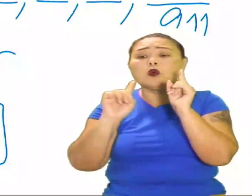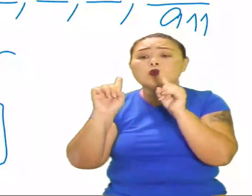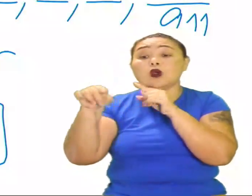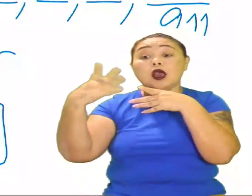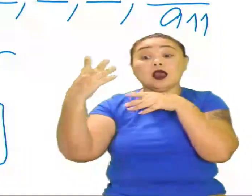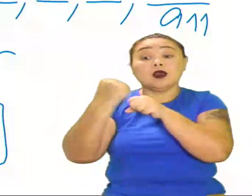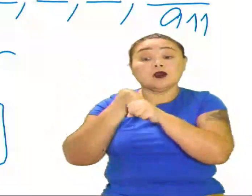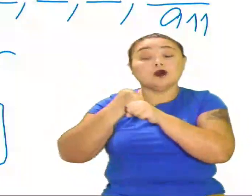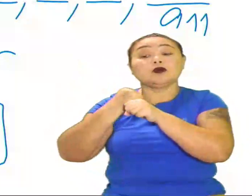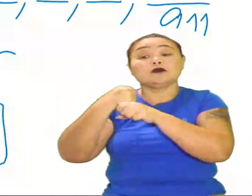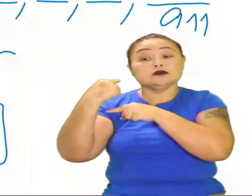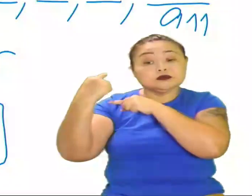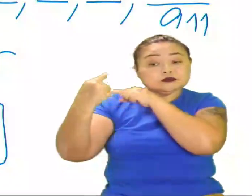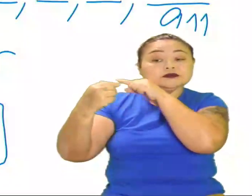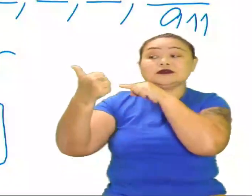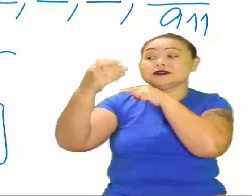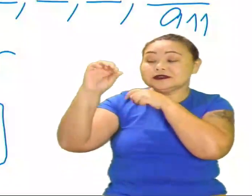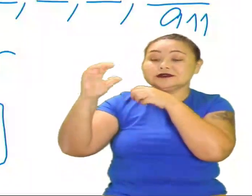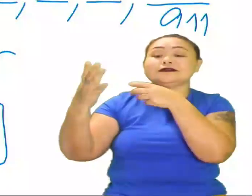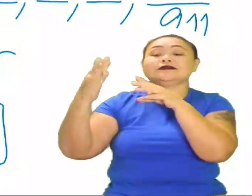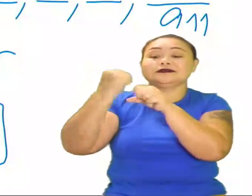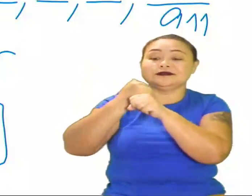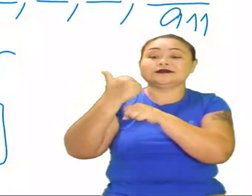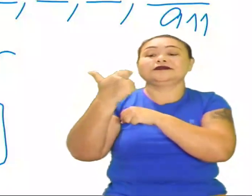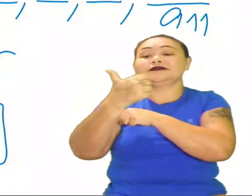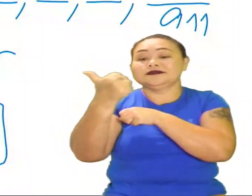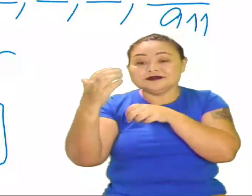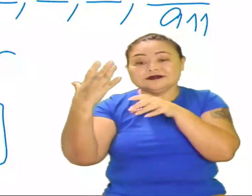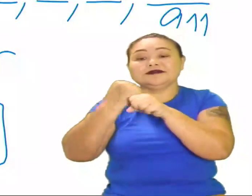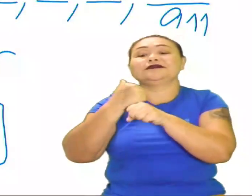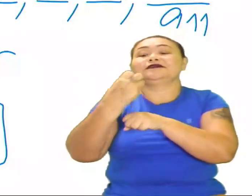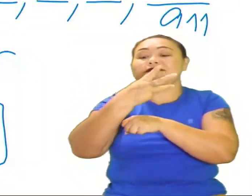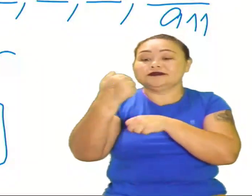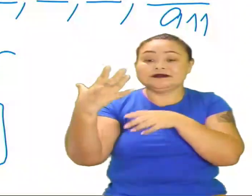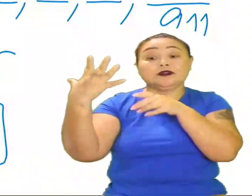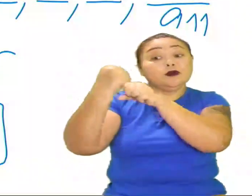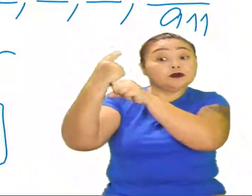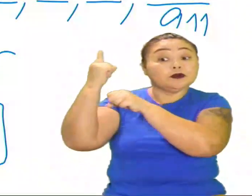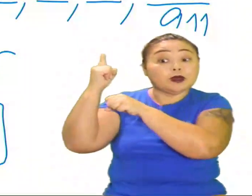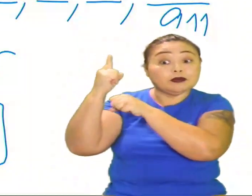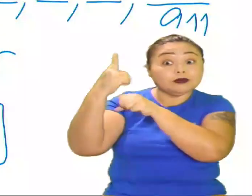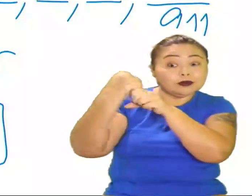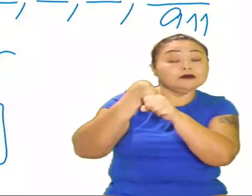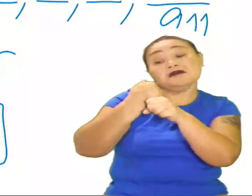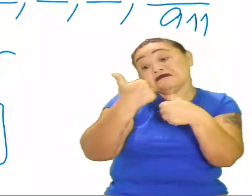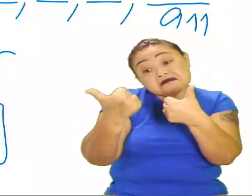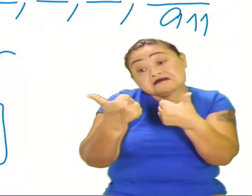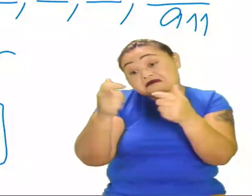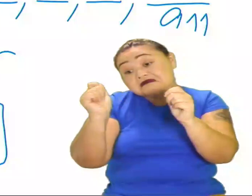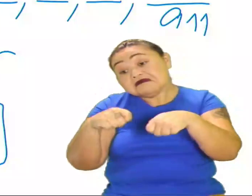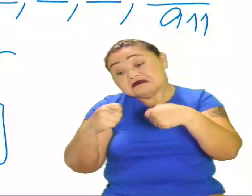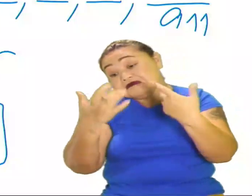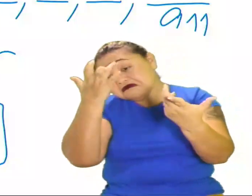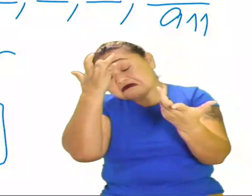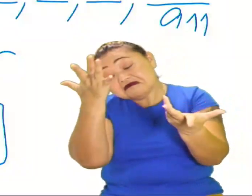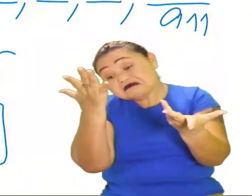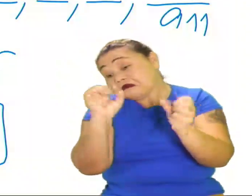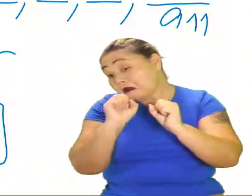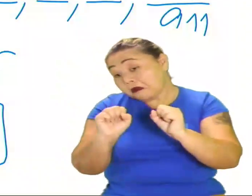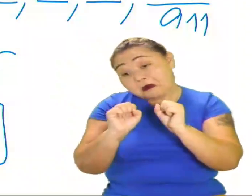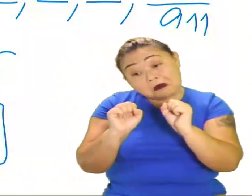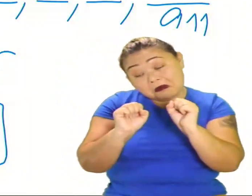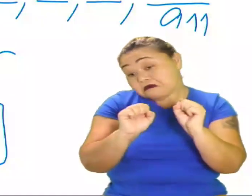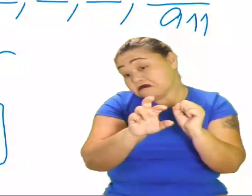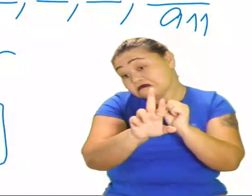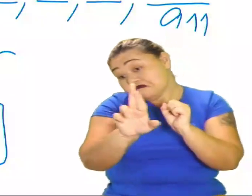vim somando do 10 para trás. 10 mais 11, 21. 21 mais 11, 32. Também ficaria, dava fácil. Ah, né? podia